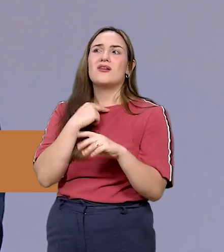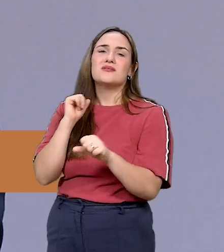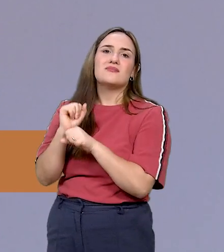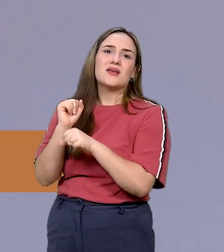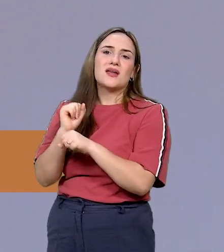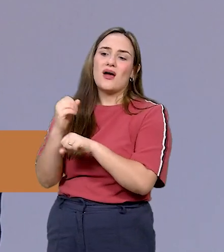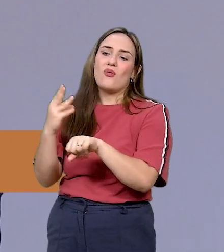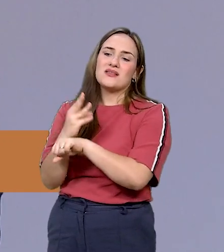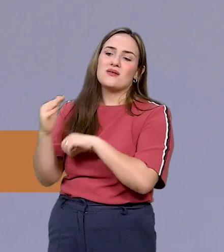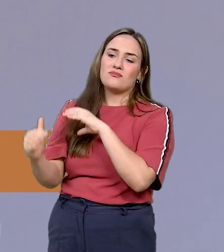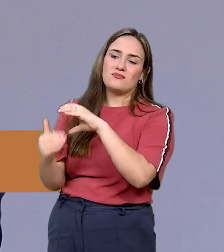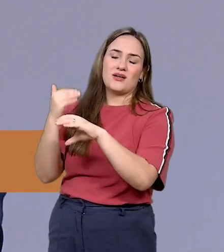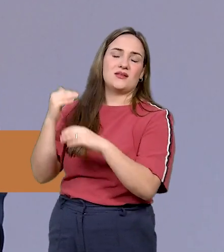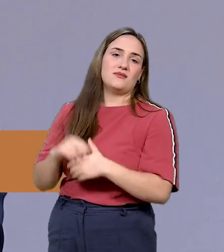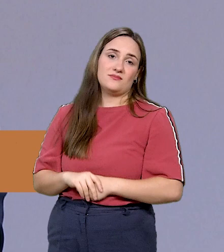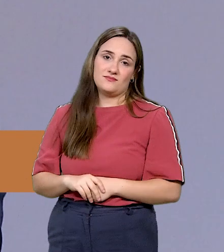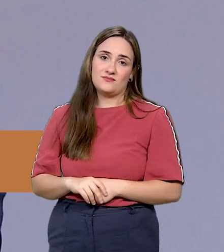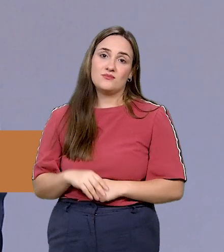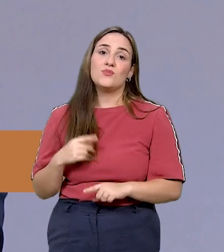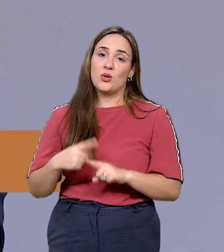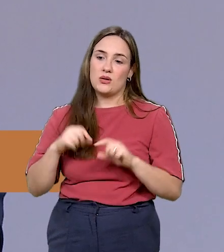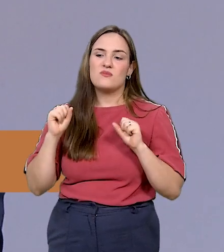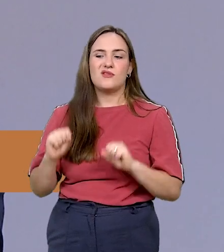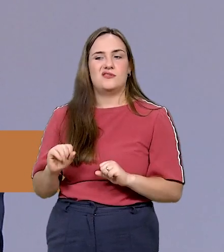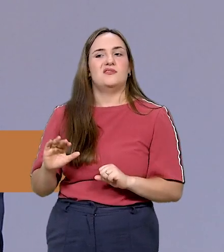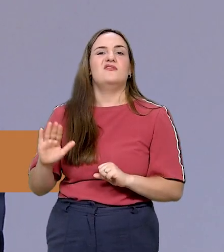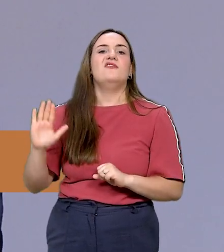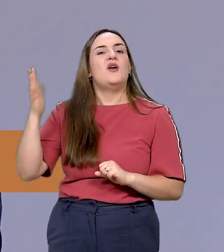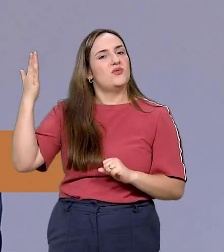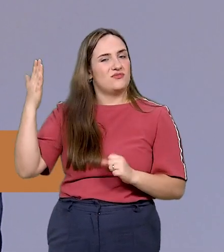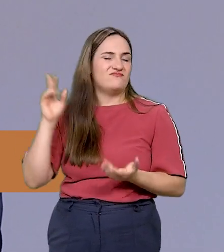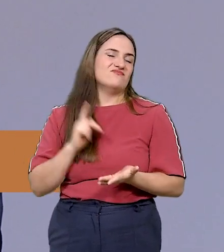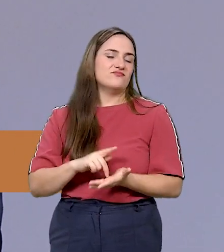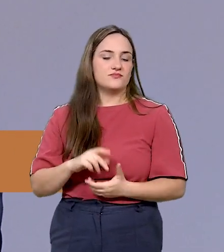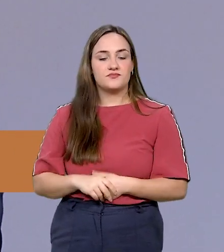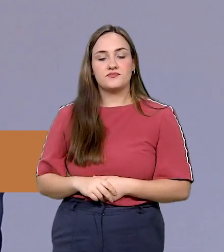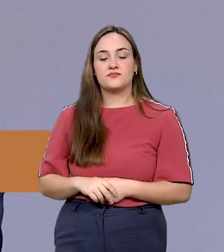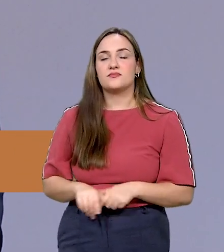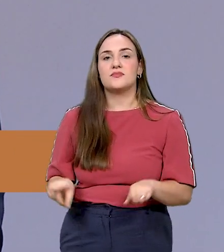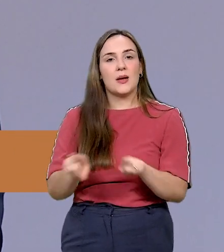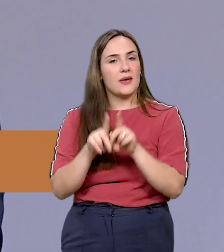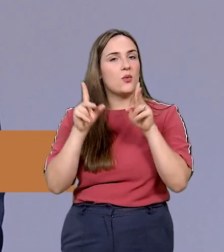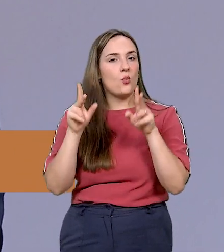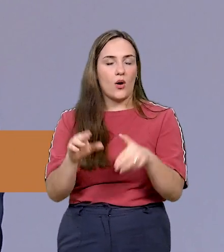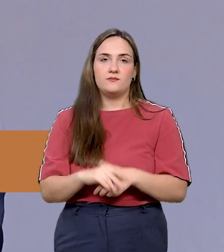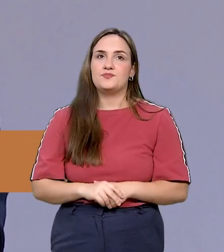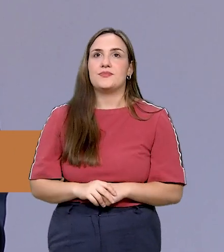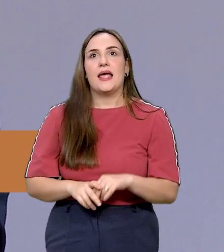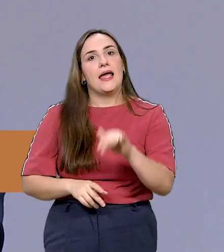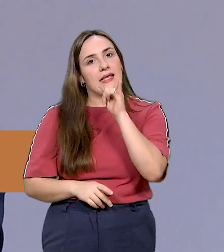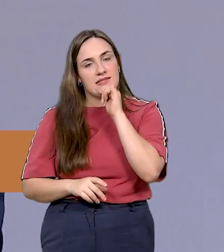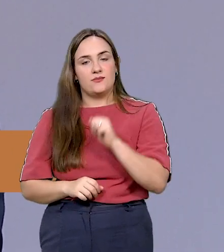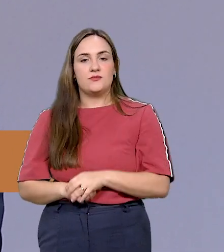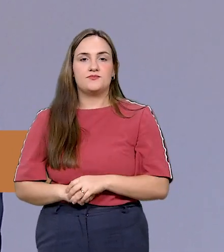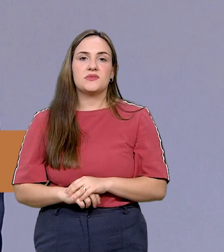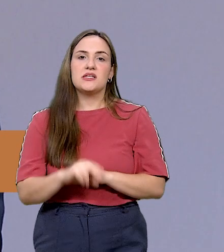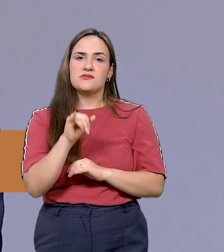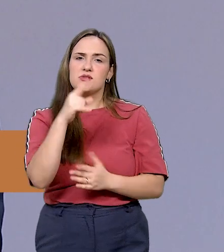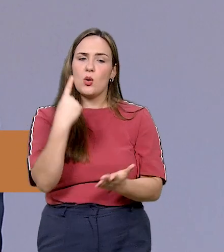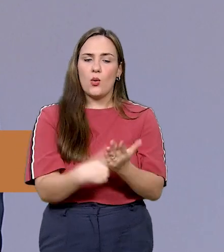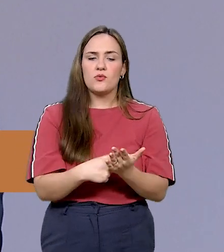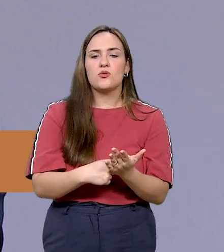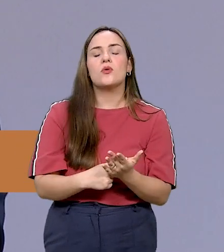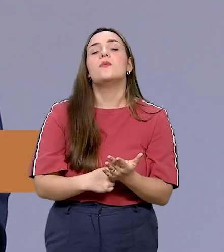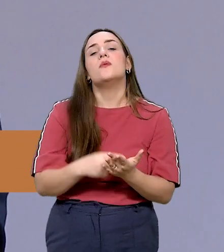que alguém envie por WhatsApp. A chance disso ser um golpe é muito grande. Da mesma maneira, se você fez uma transação com